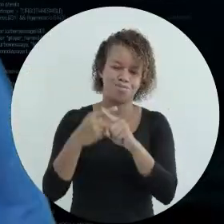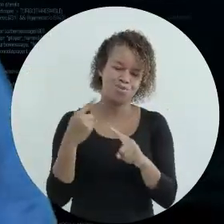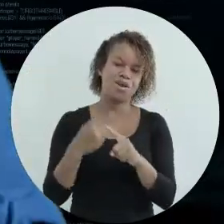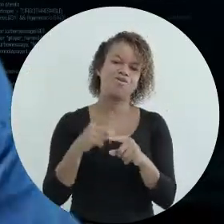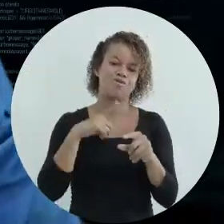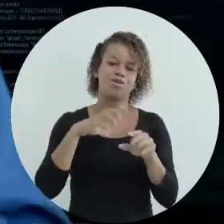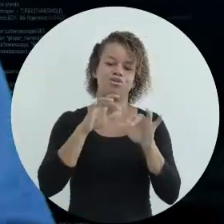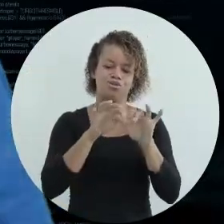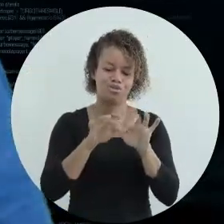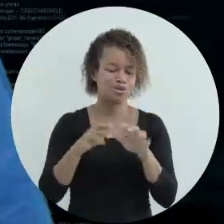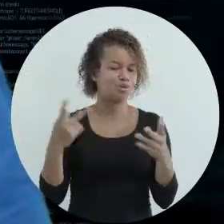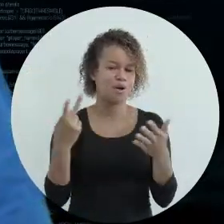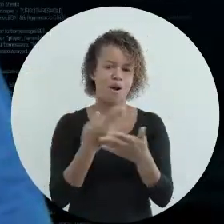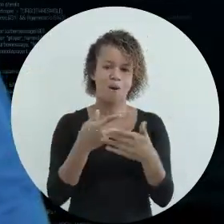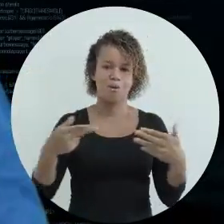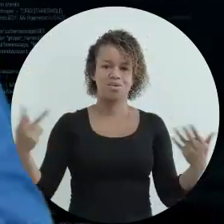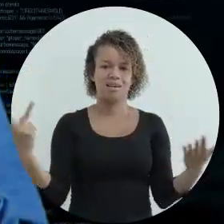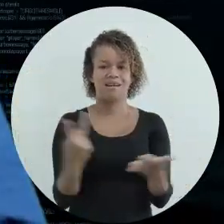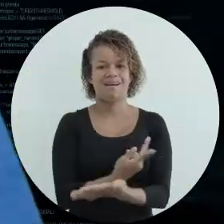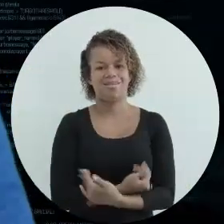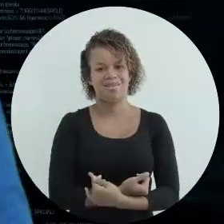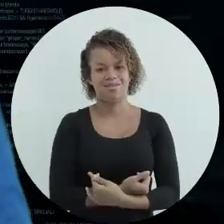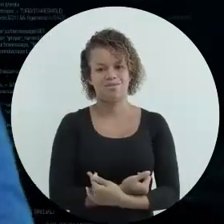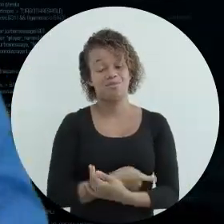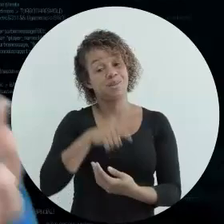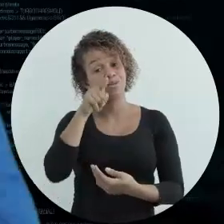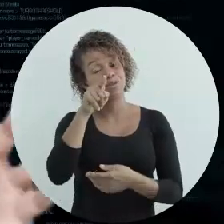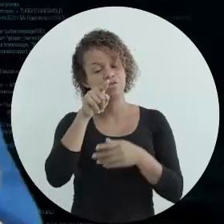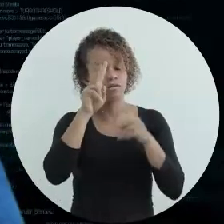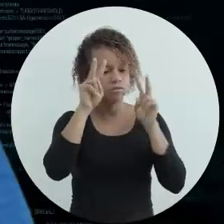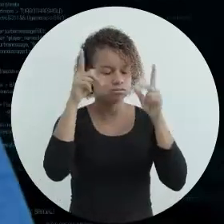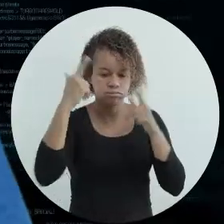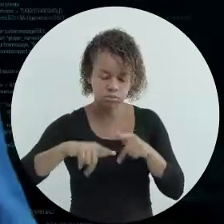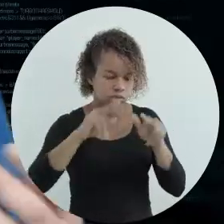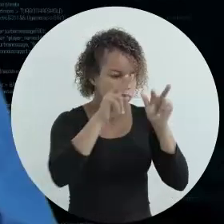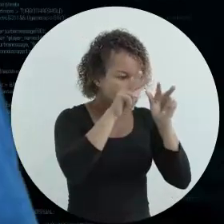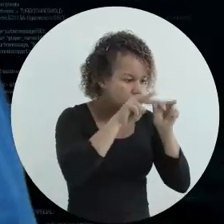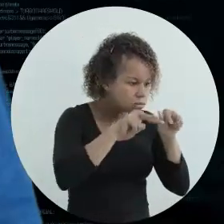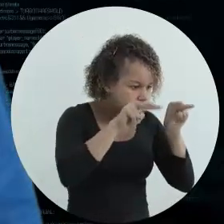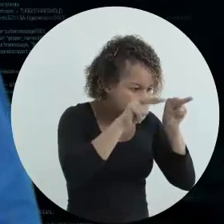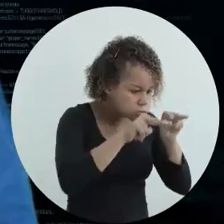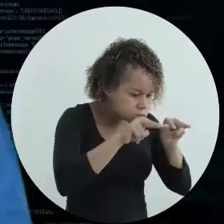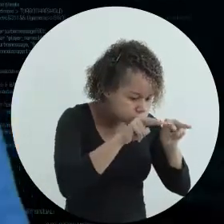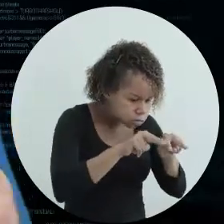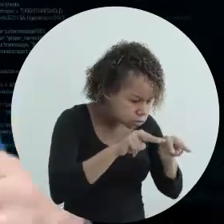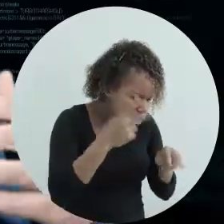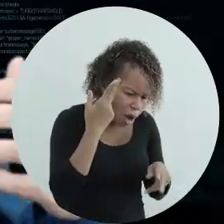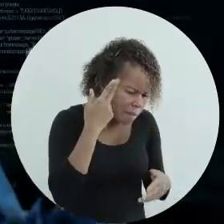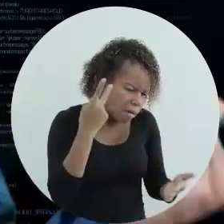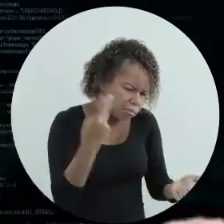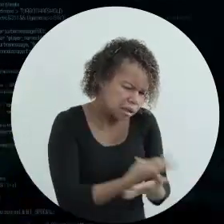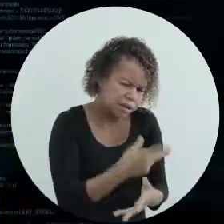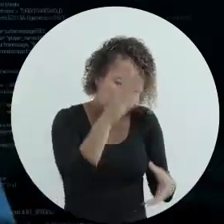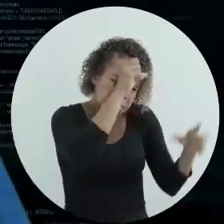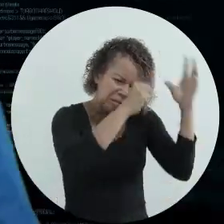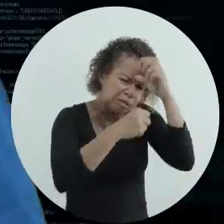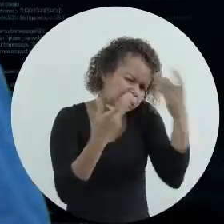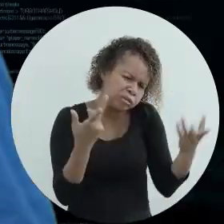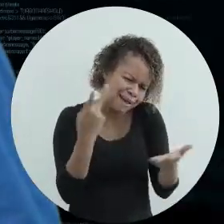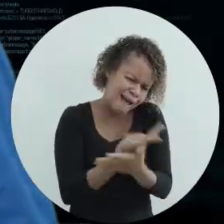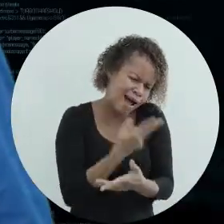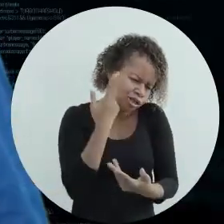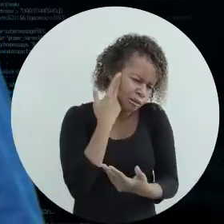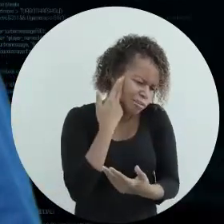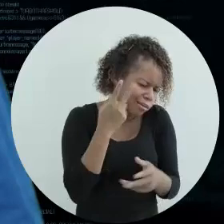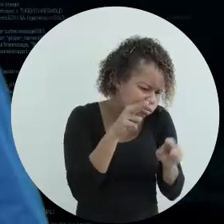errada. Então, quando você for corrigir o seu trabalho, quando der alguma coisa errada, que é muito comum quando você está aprendendo, já dado o nível de